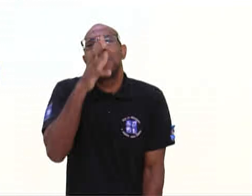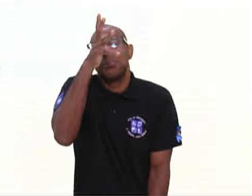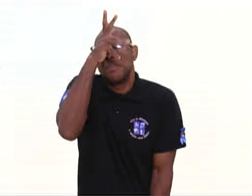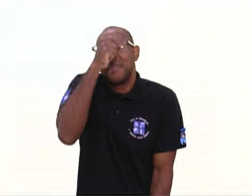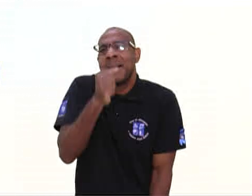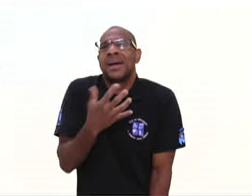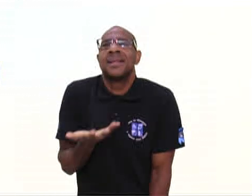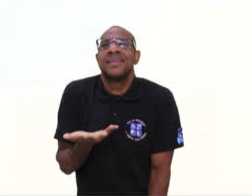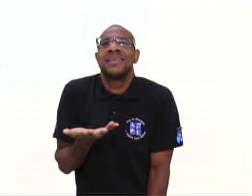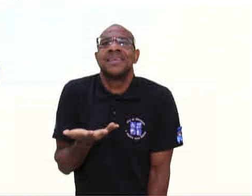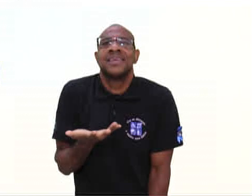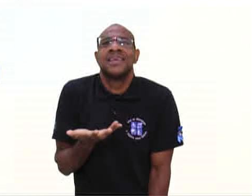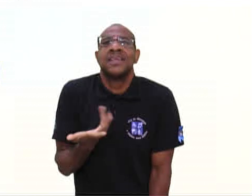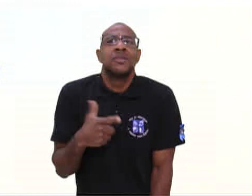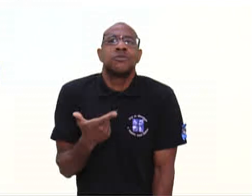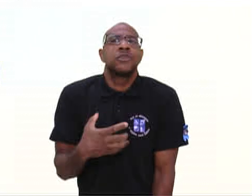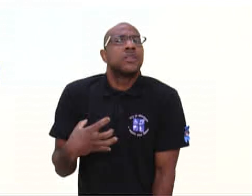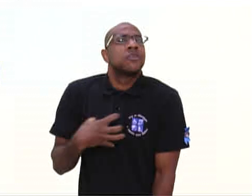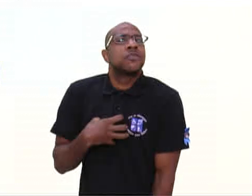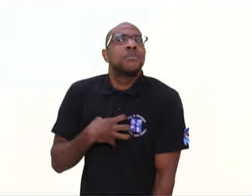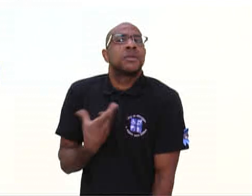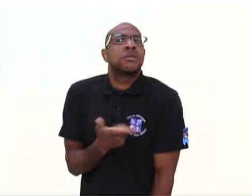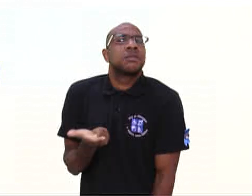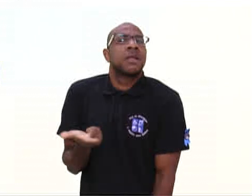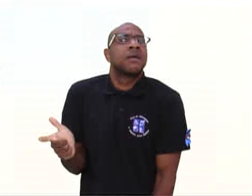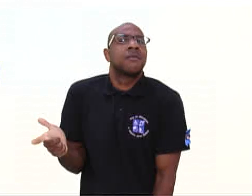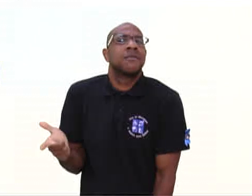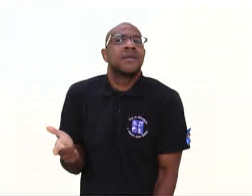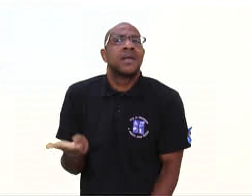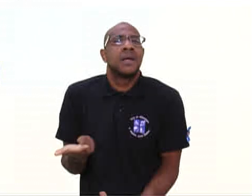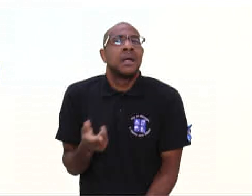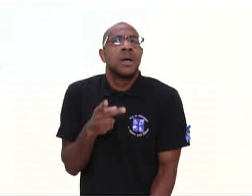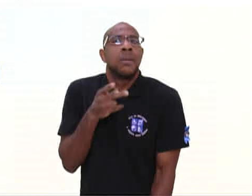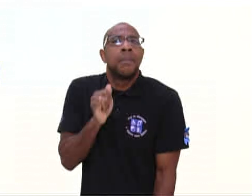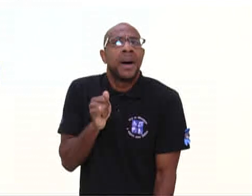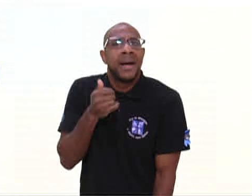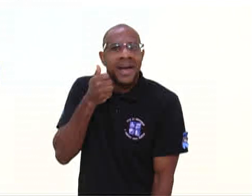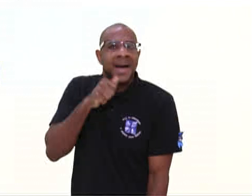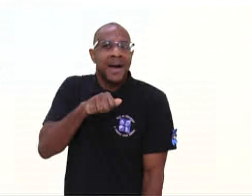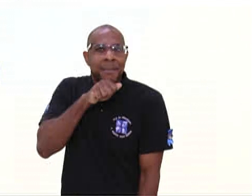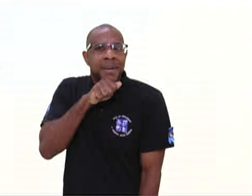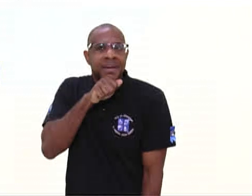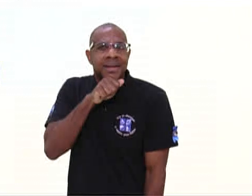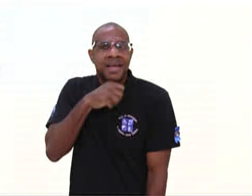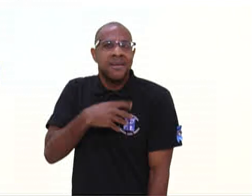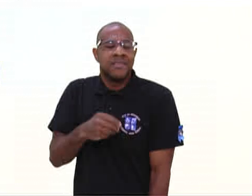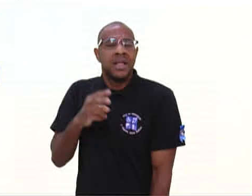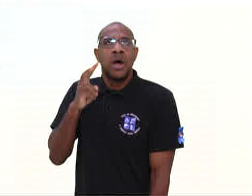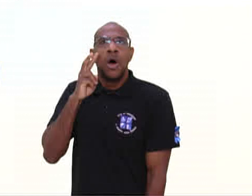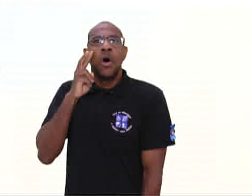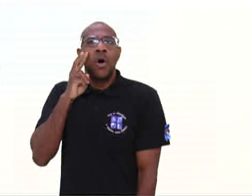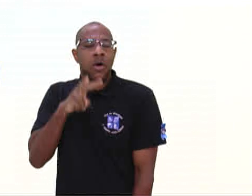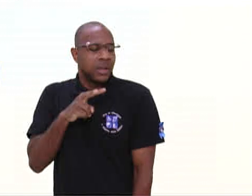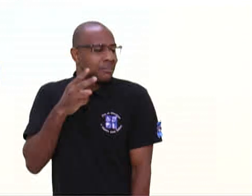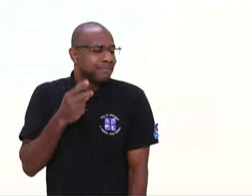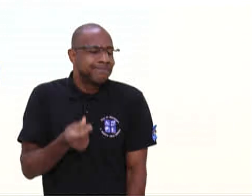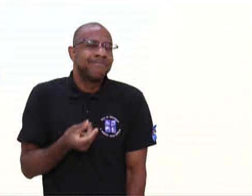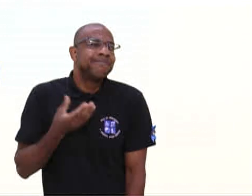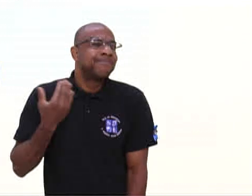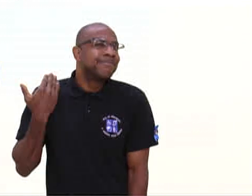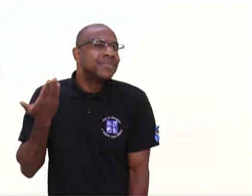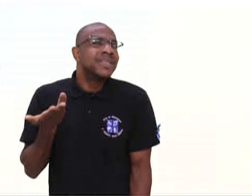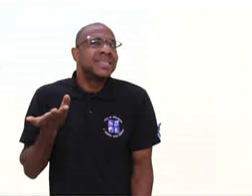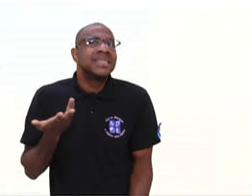não sugeria nenhum sentimento especial. O pai, a mãe e a filha olhavam já há algum tempo,